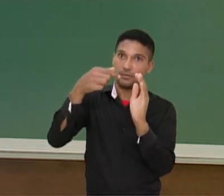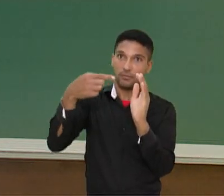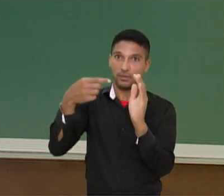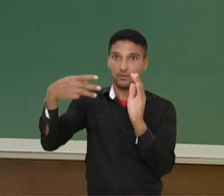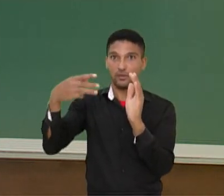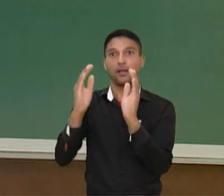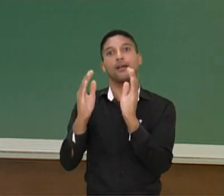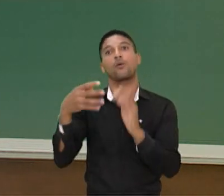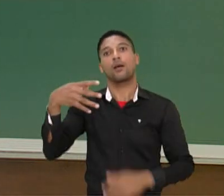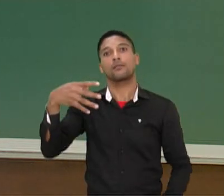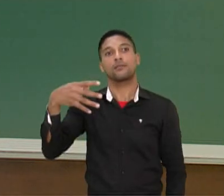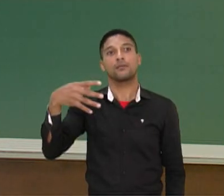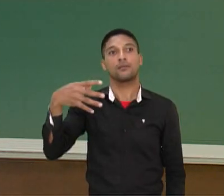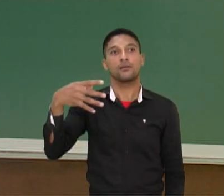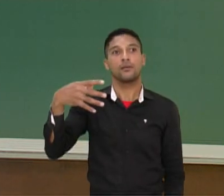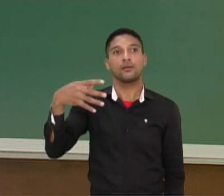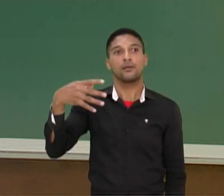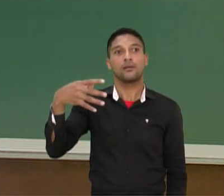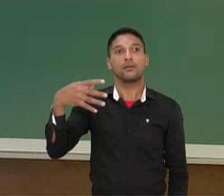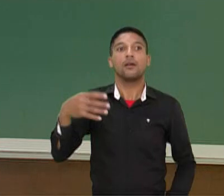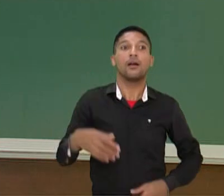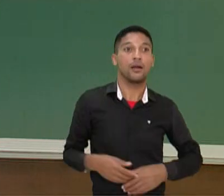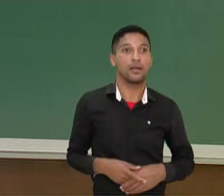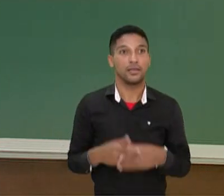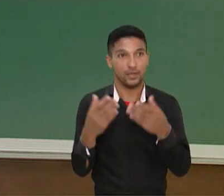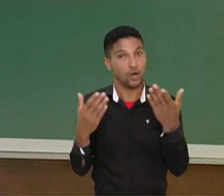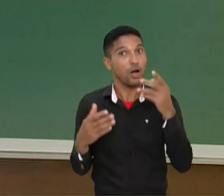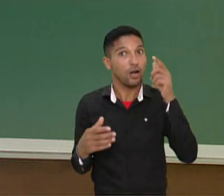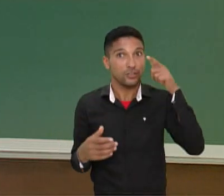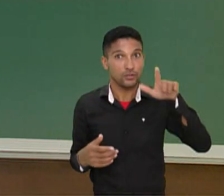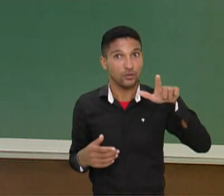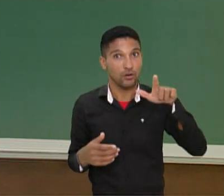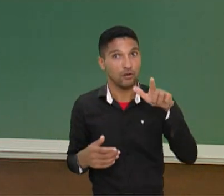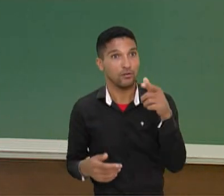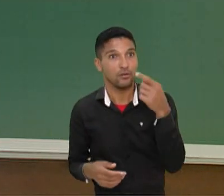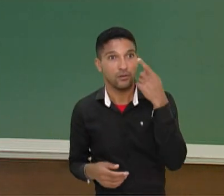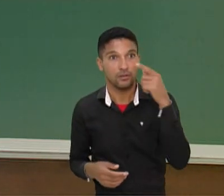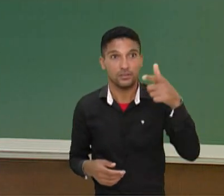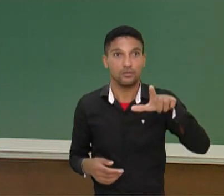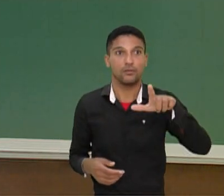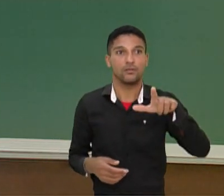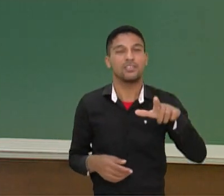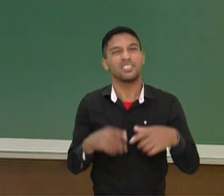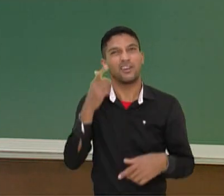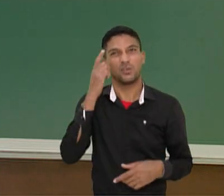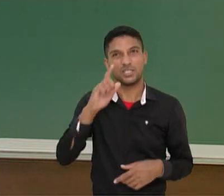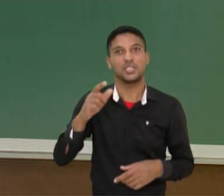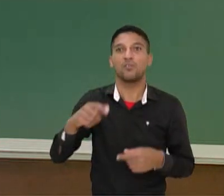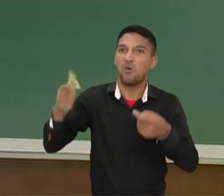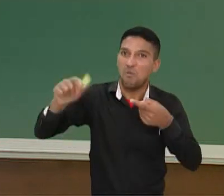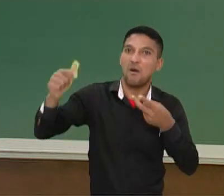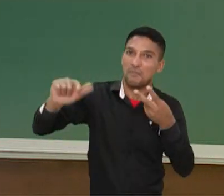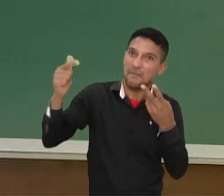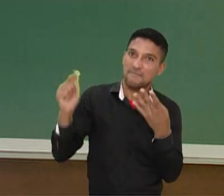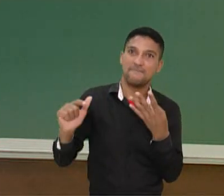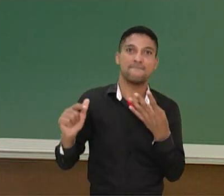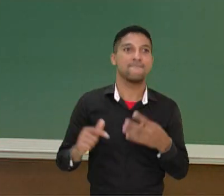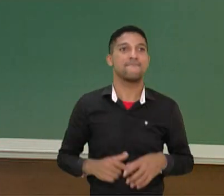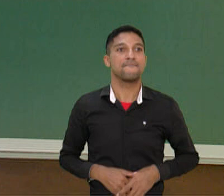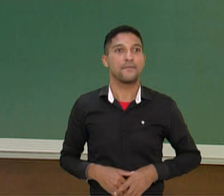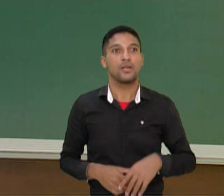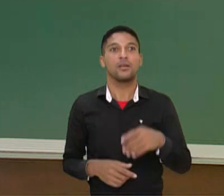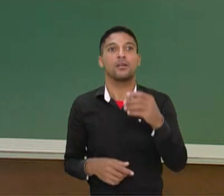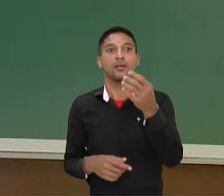3, 4. E daí agora aqui, de novo, eu vou falar tanto que uma hora vocês vão fazer essa simplificação. Ó,